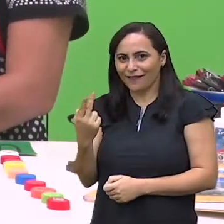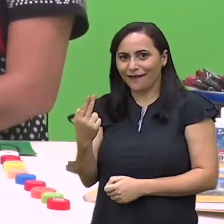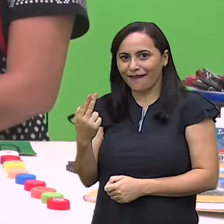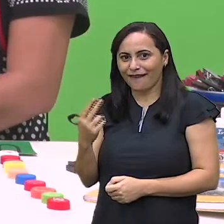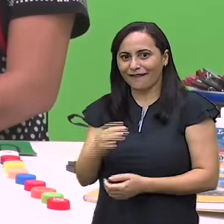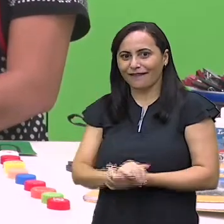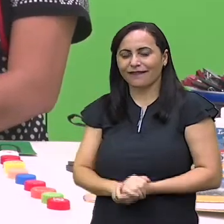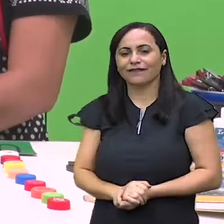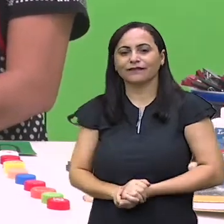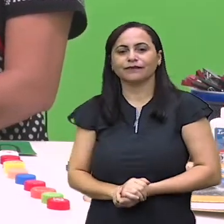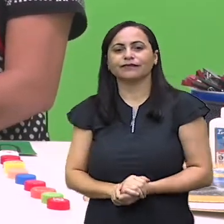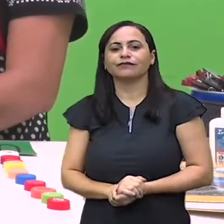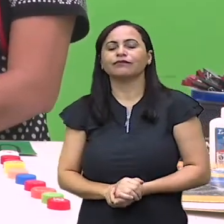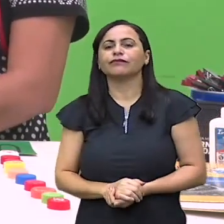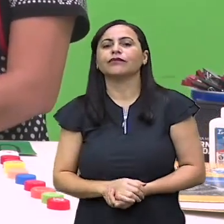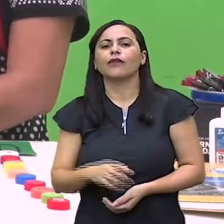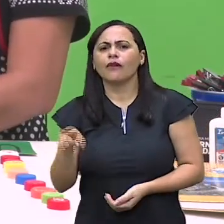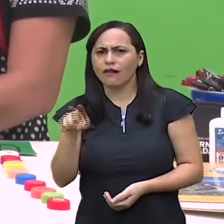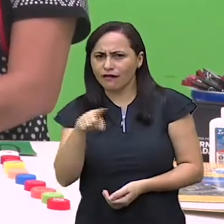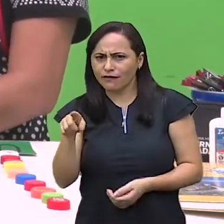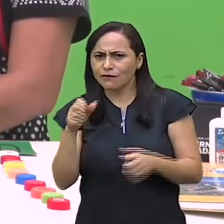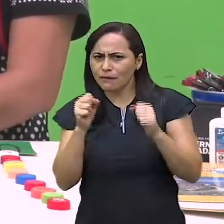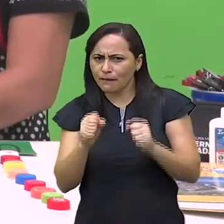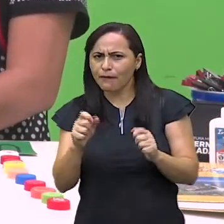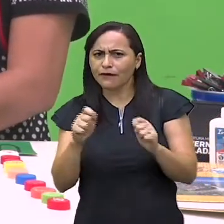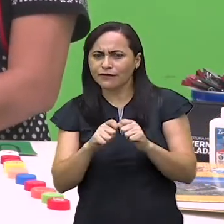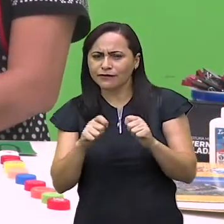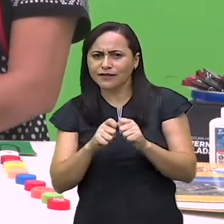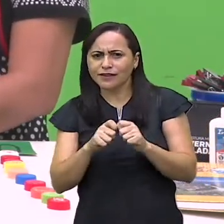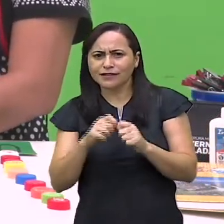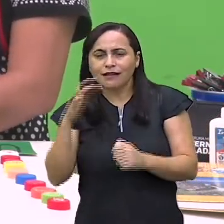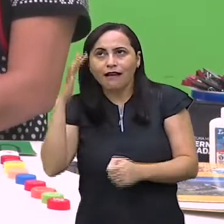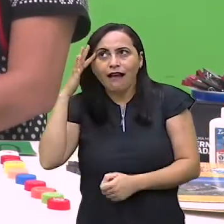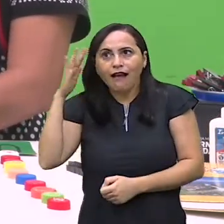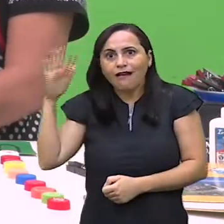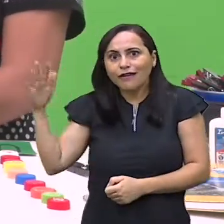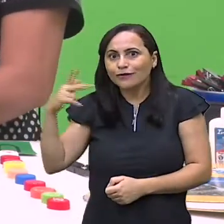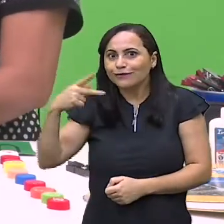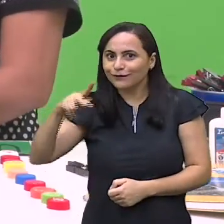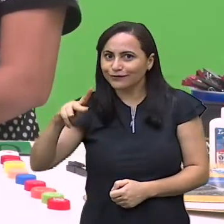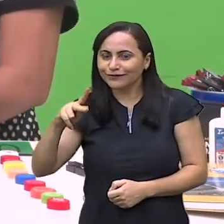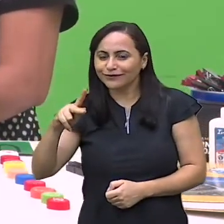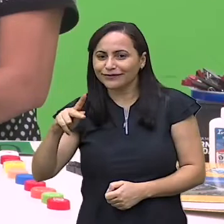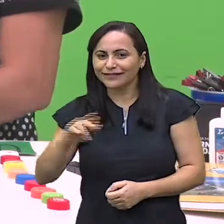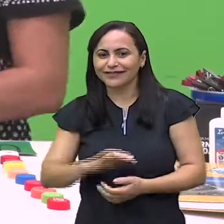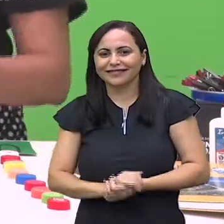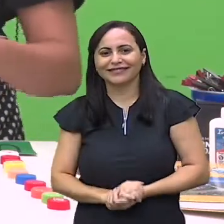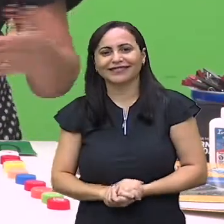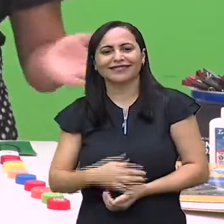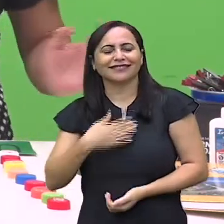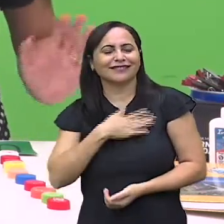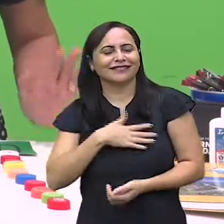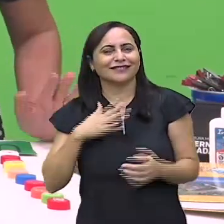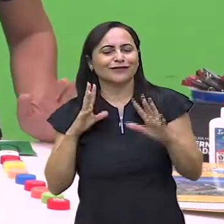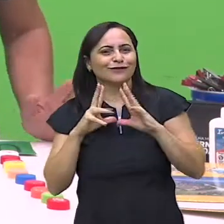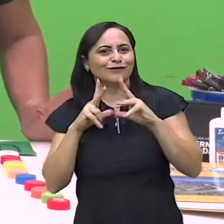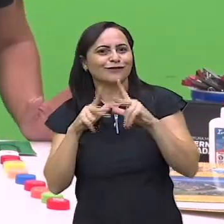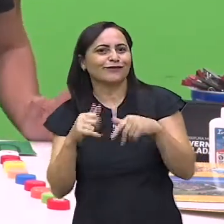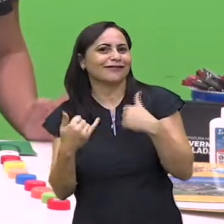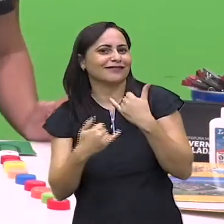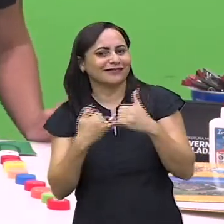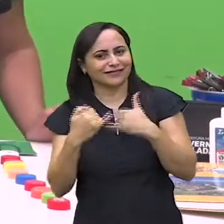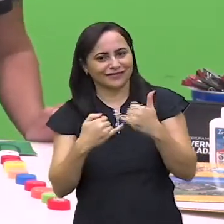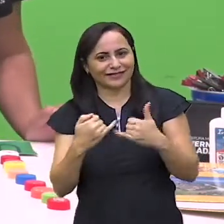mas as crianças podem inventar o comando que elas quiserem. Olha legal. Que legal. Eu gostei de tudo. Ficou muito linda a nossa